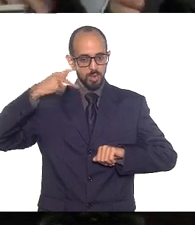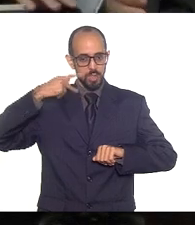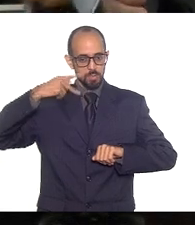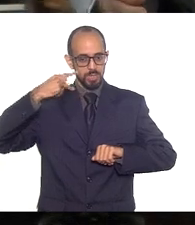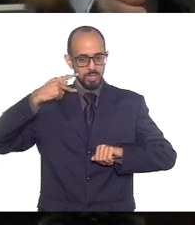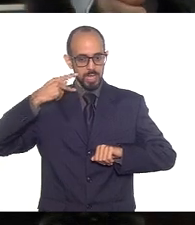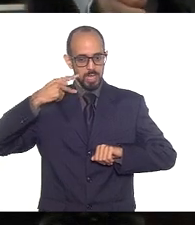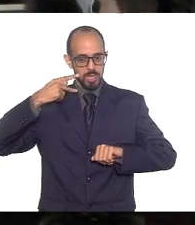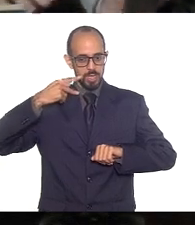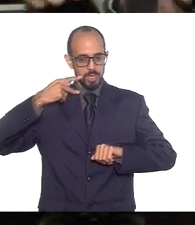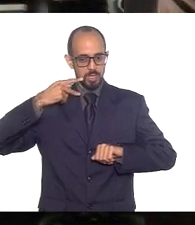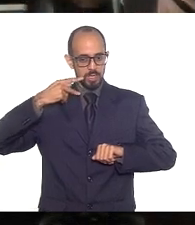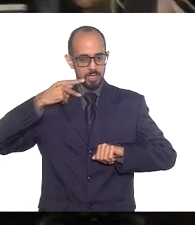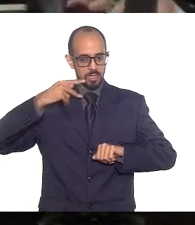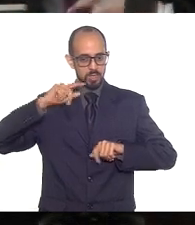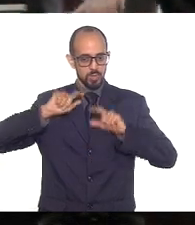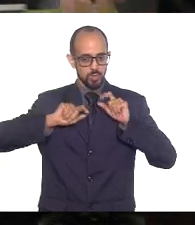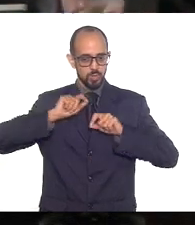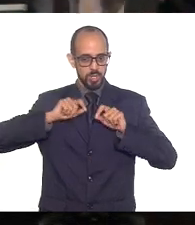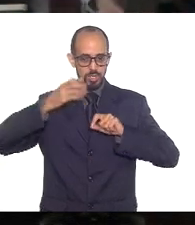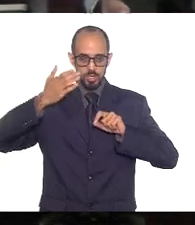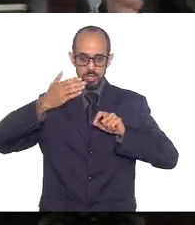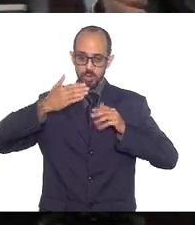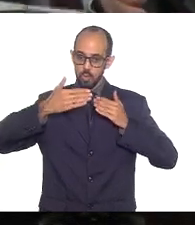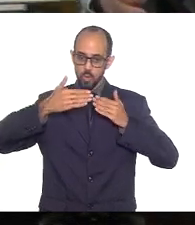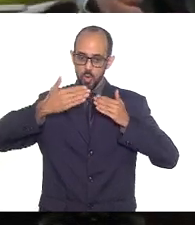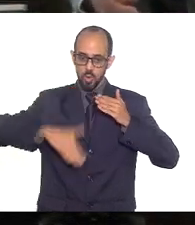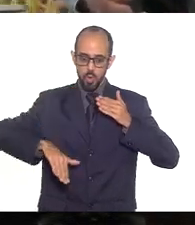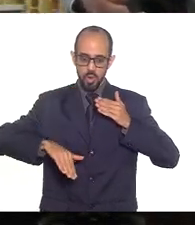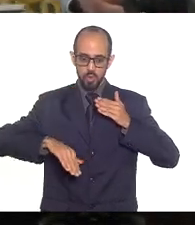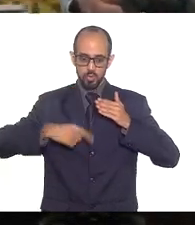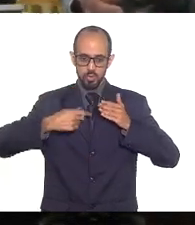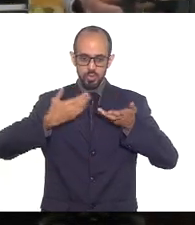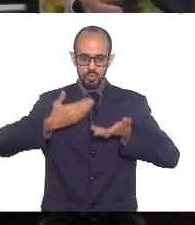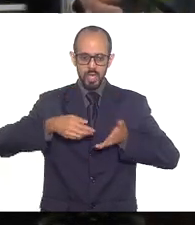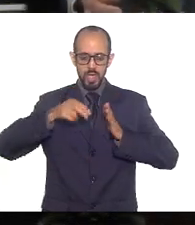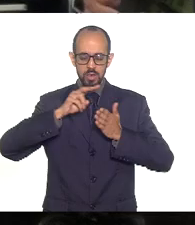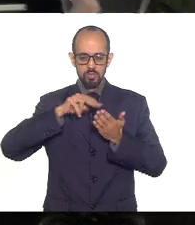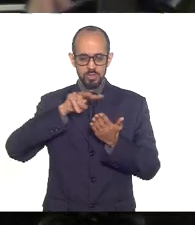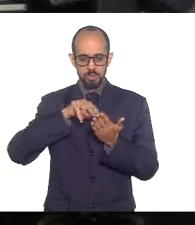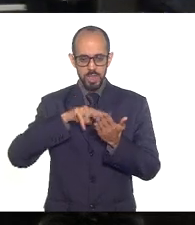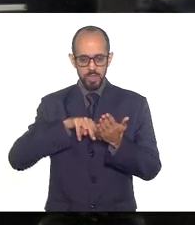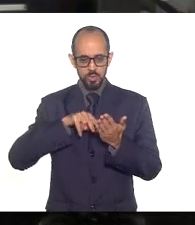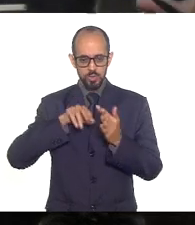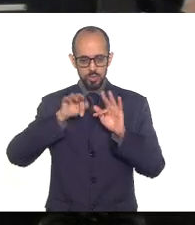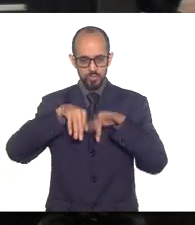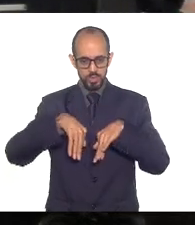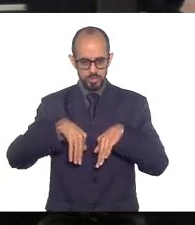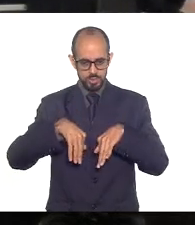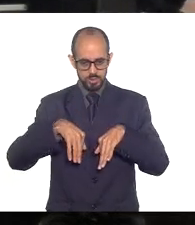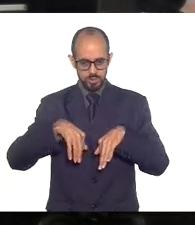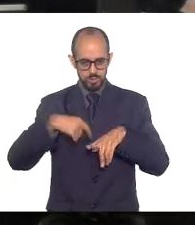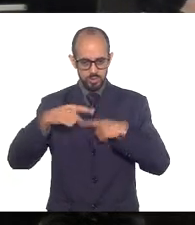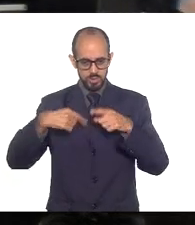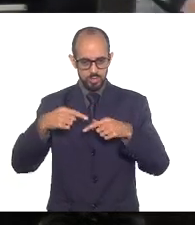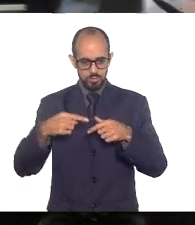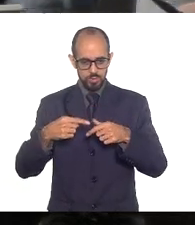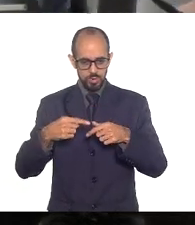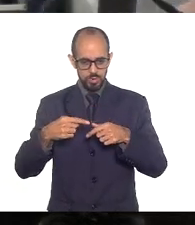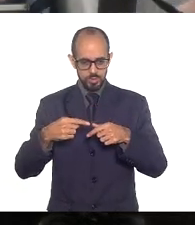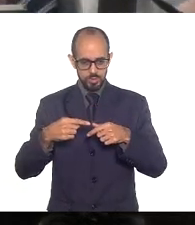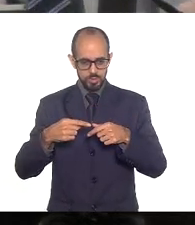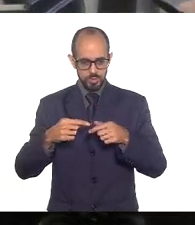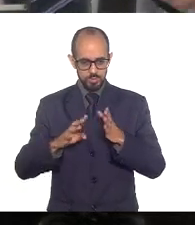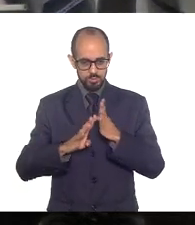Zé que não eu queria fazer aqui uma leitura do encerramento aqui e aí após